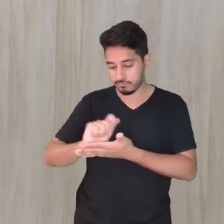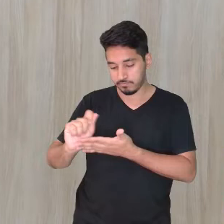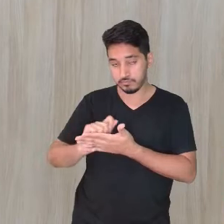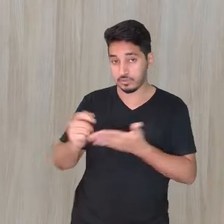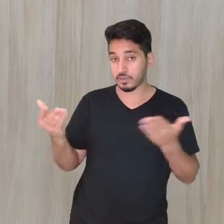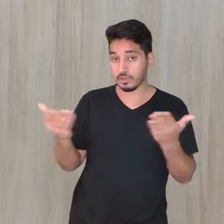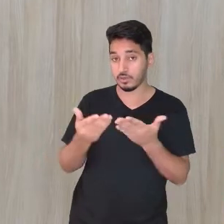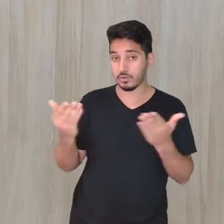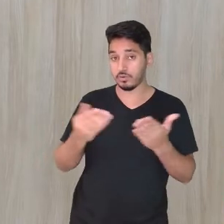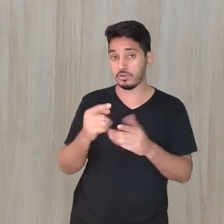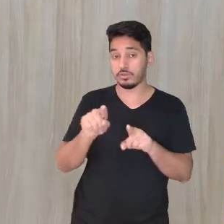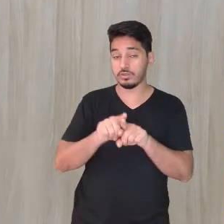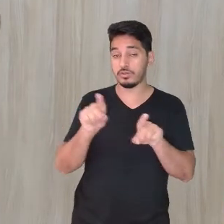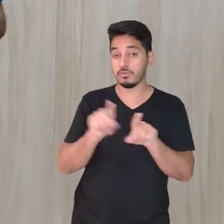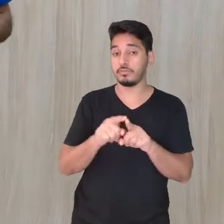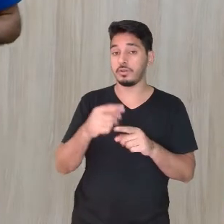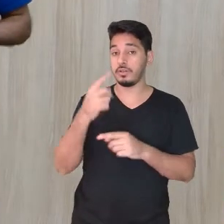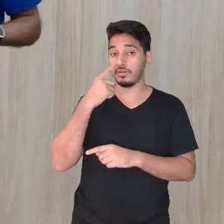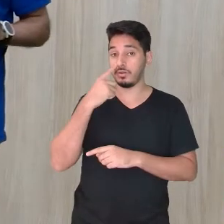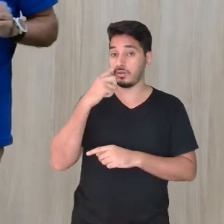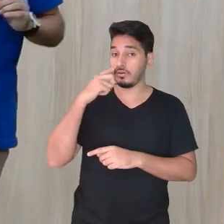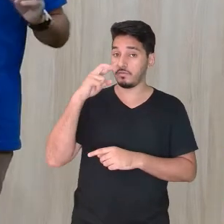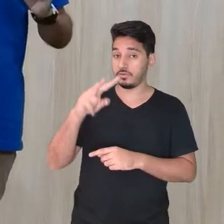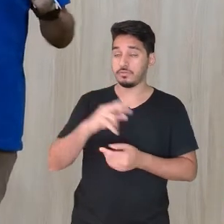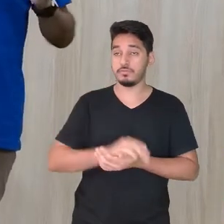aula, que vai ser muito importante, tá bom?